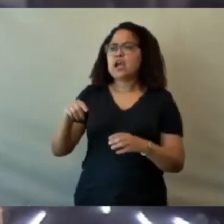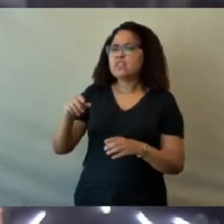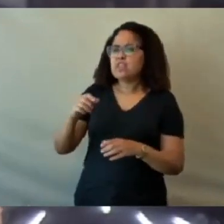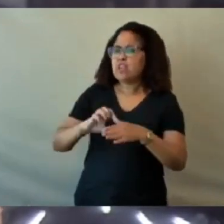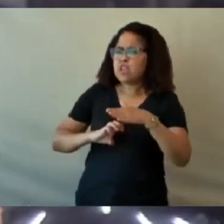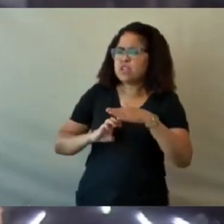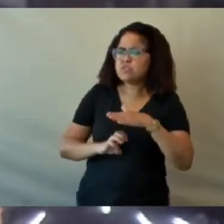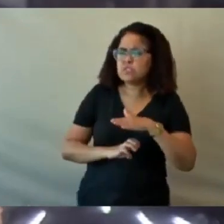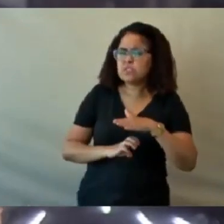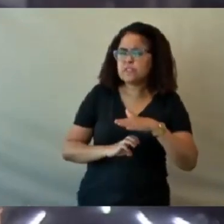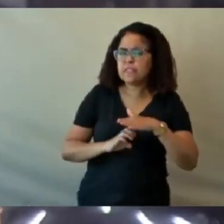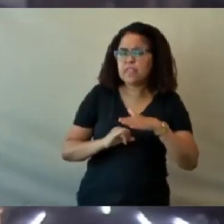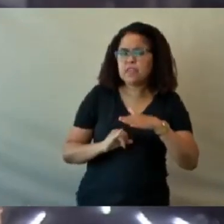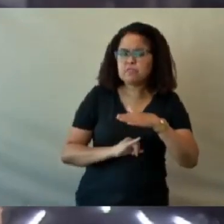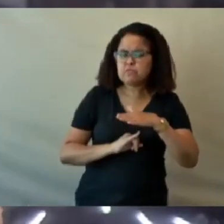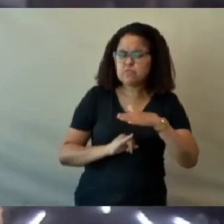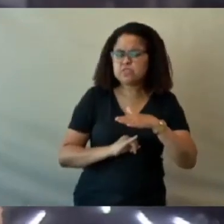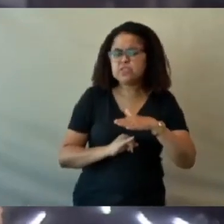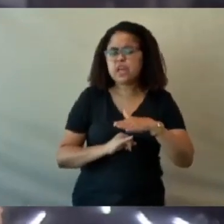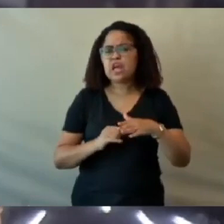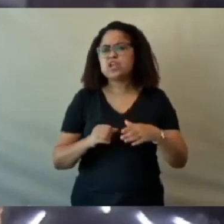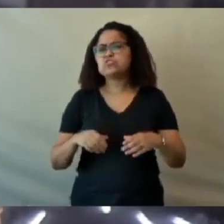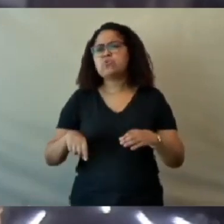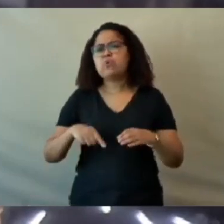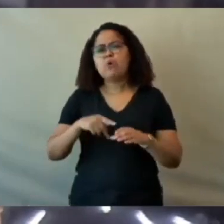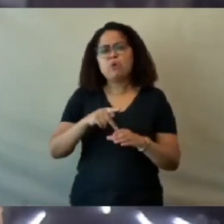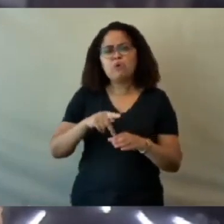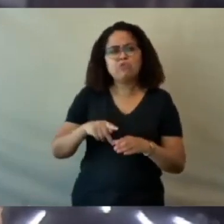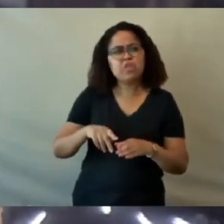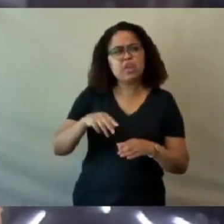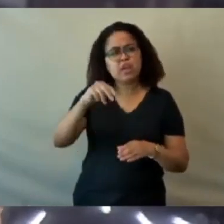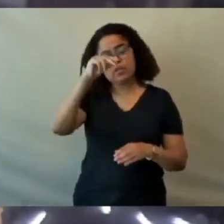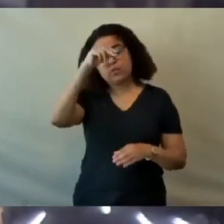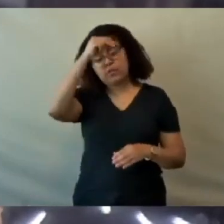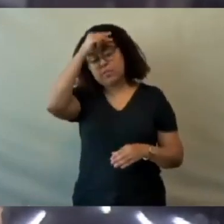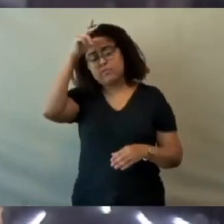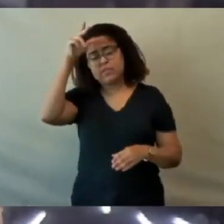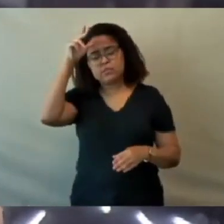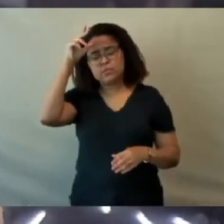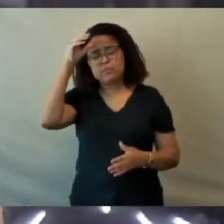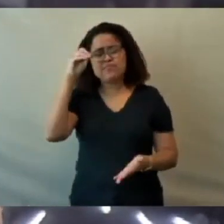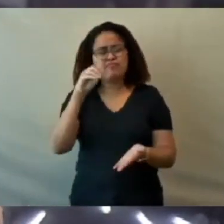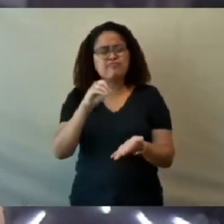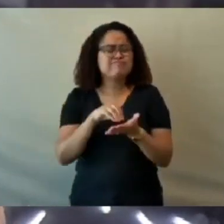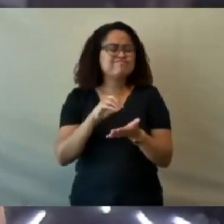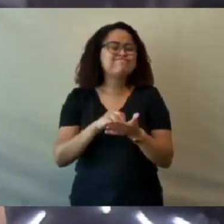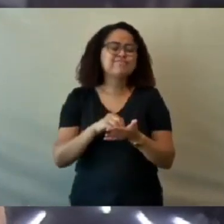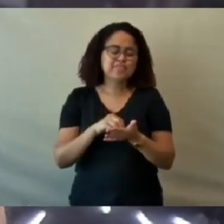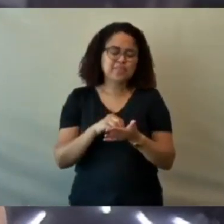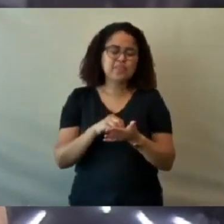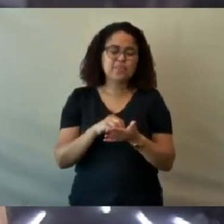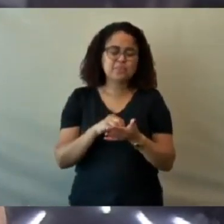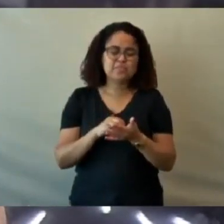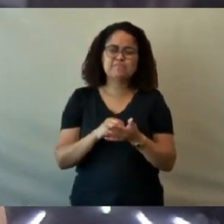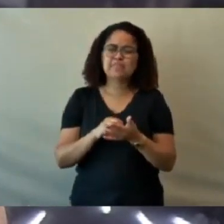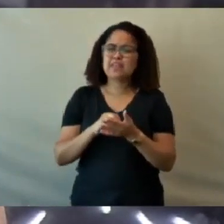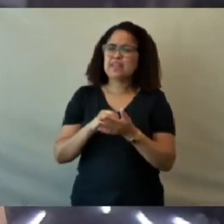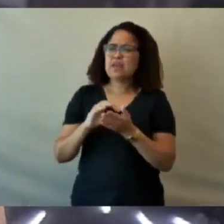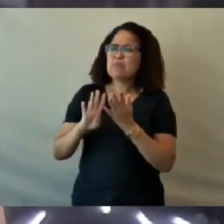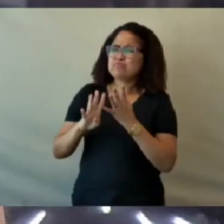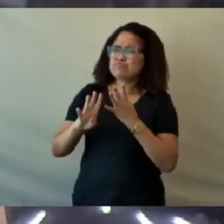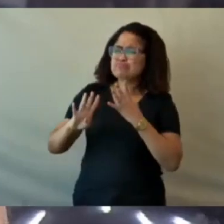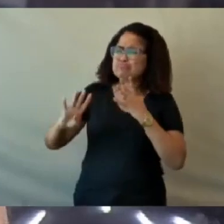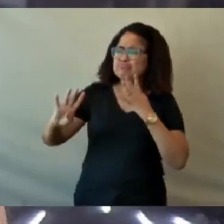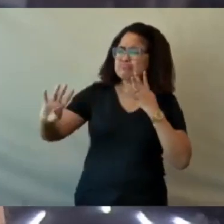prefeitura, mas falta muito ainda para que não tenhamos pilas imensas e tantos pedidos aqui na Câmara